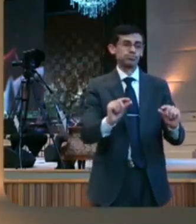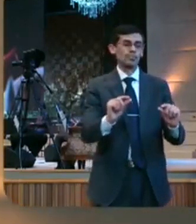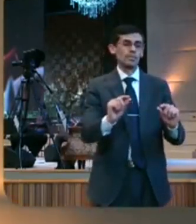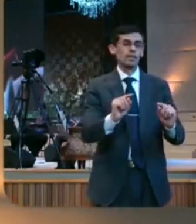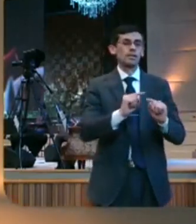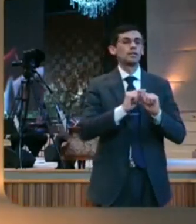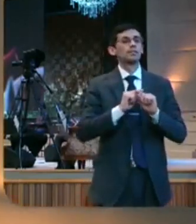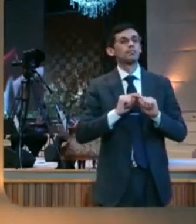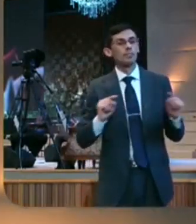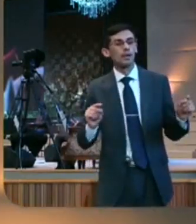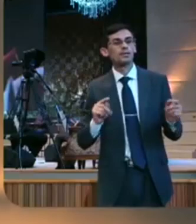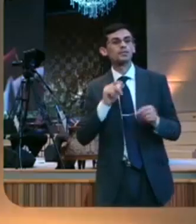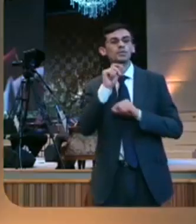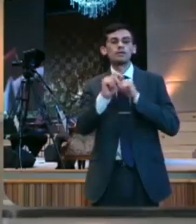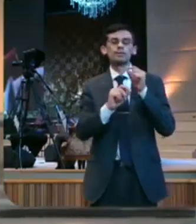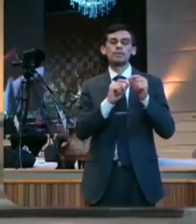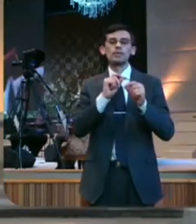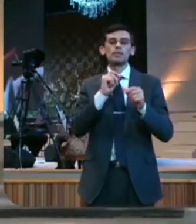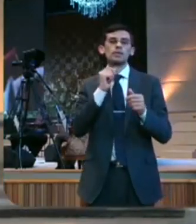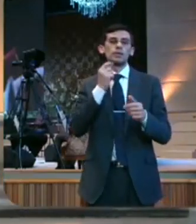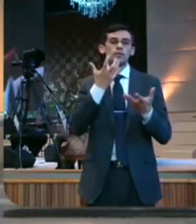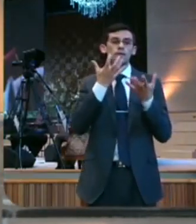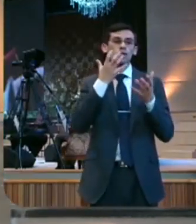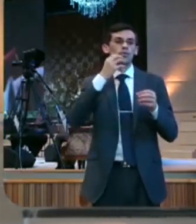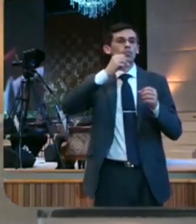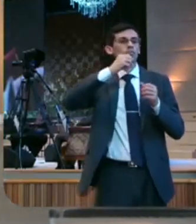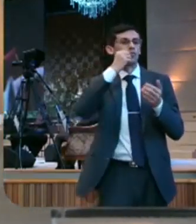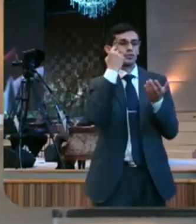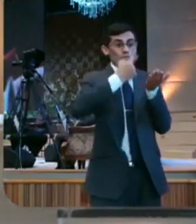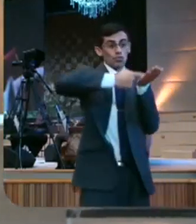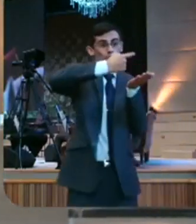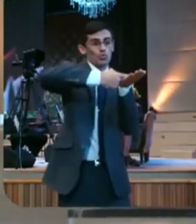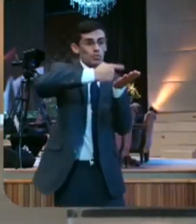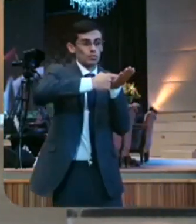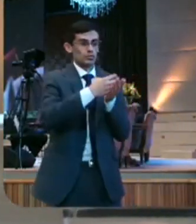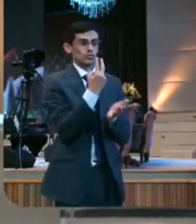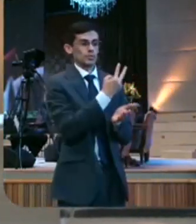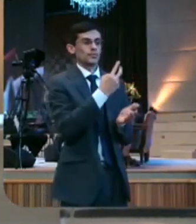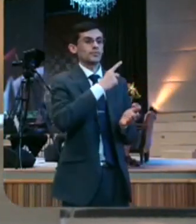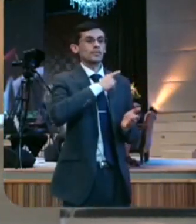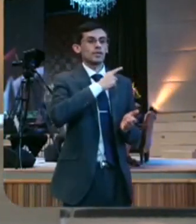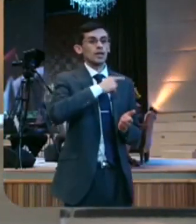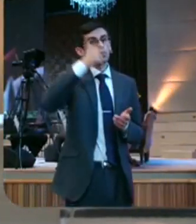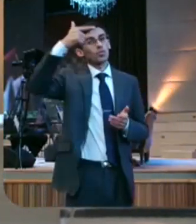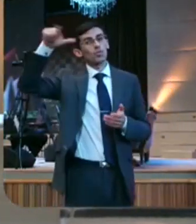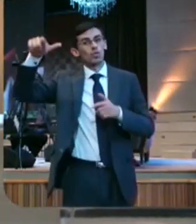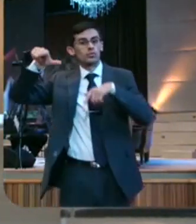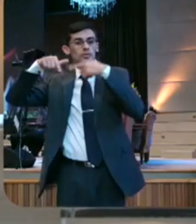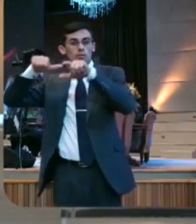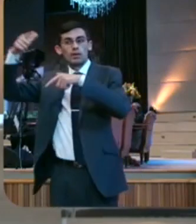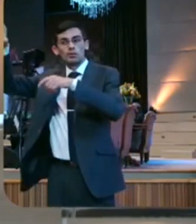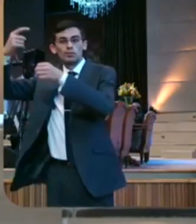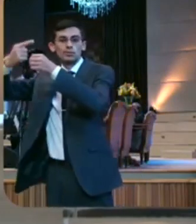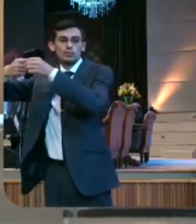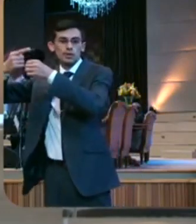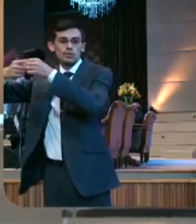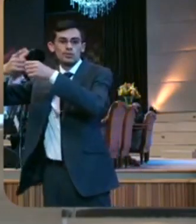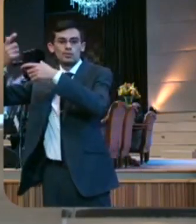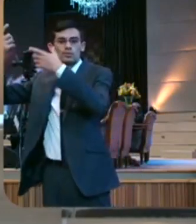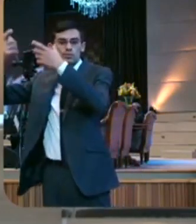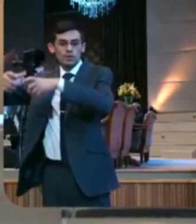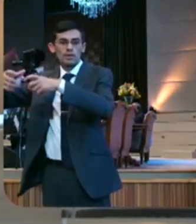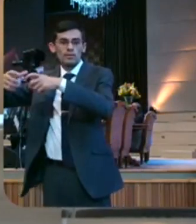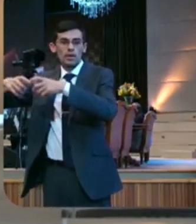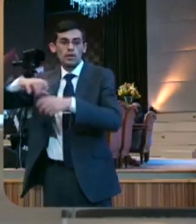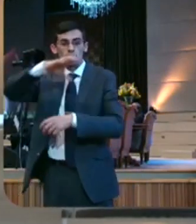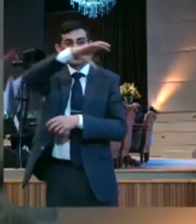E ele disse assim: eu queria fazer uma proposta para o senhor. Eu tenho um outro trabalho para fazer. Eu